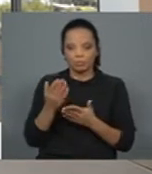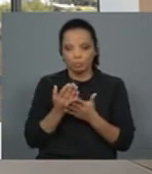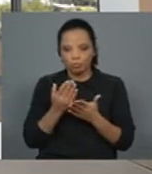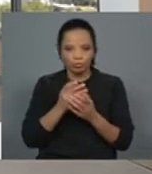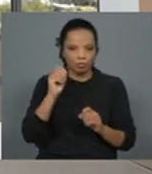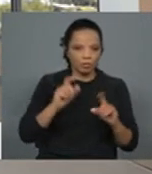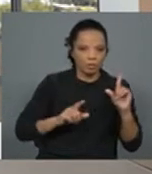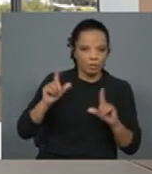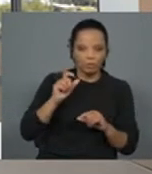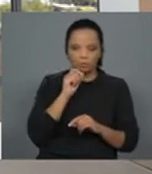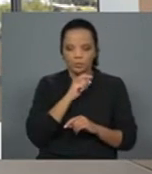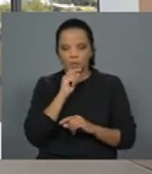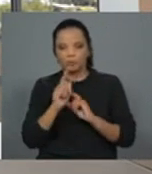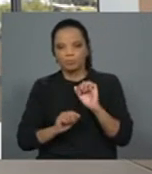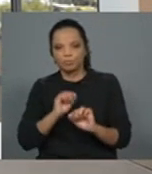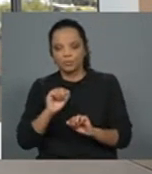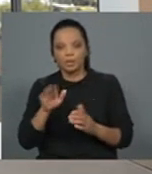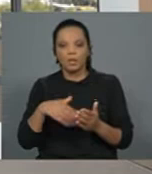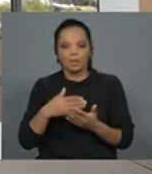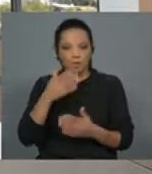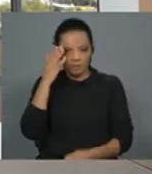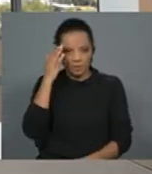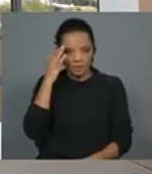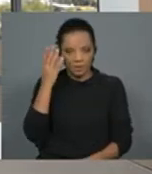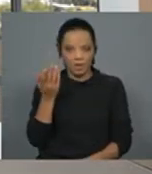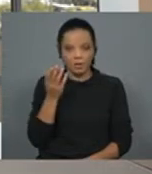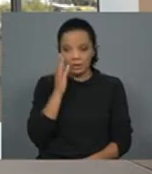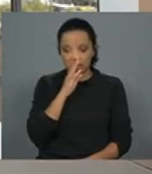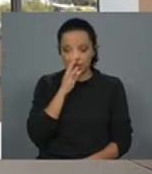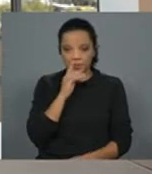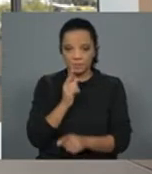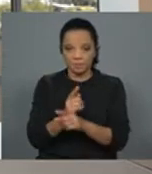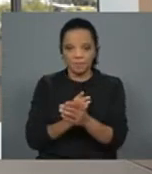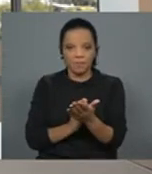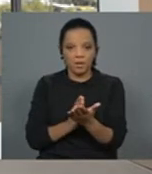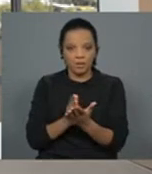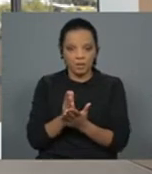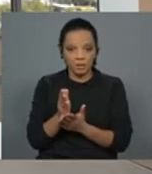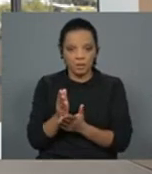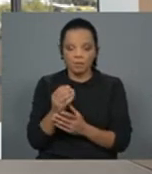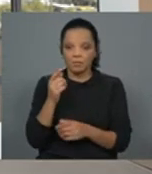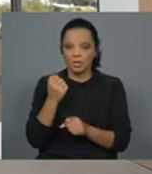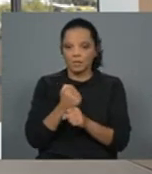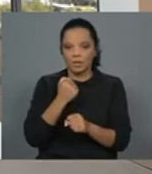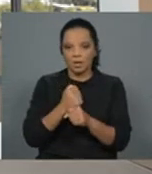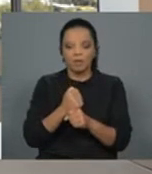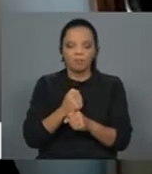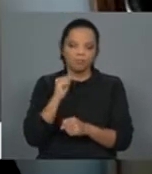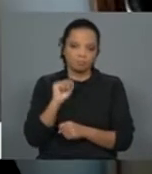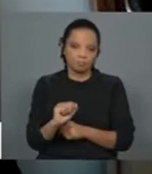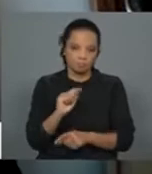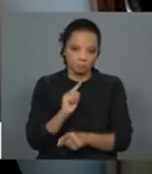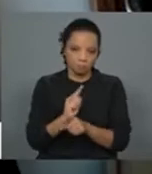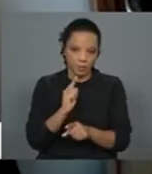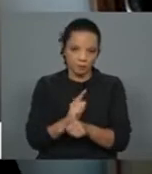estatísticos, probabilísticos, e podemos prever, portanto, supondo que se vai manter a mesma atividade sísmica que